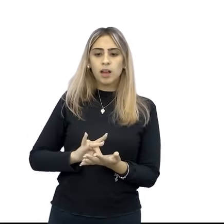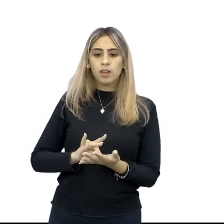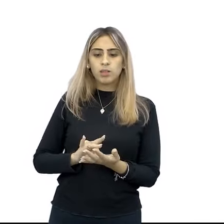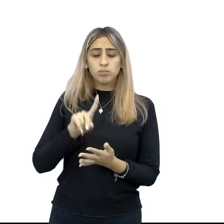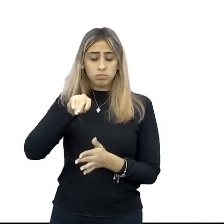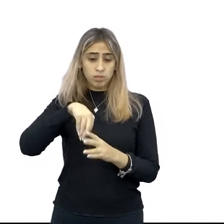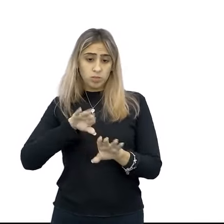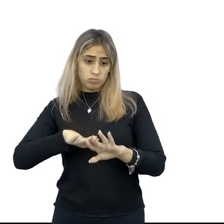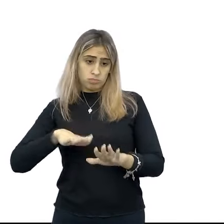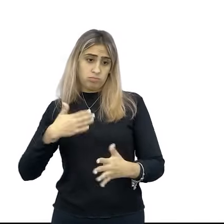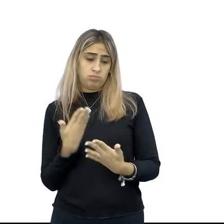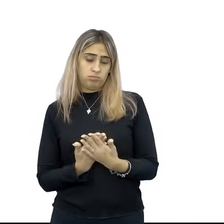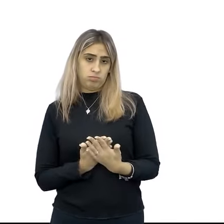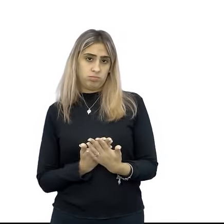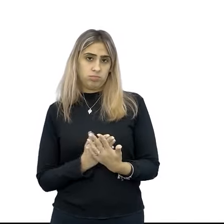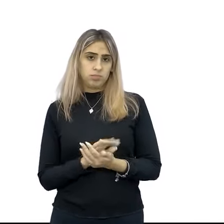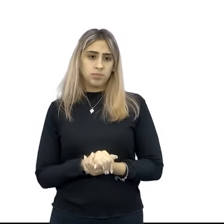nessa aula?